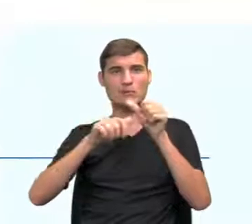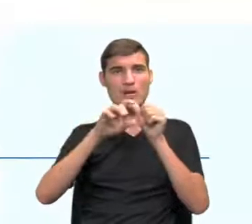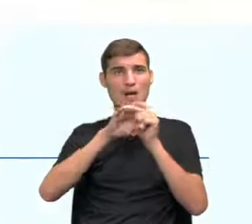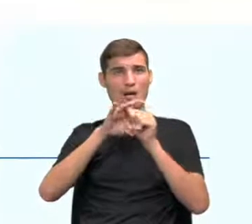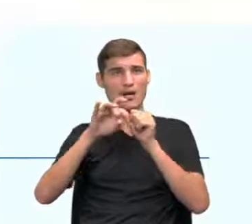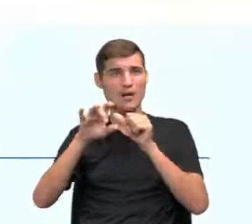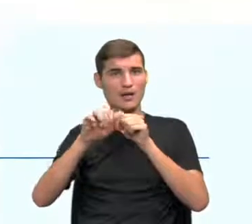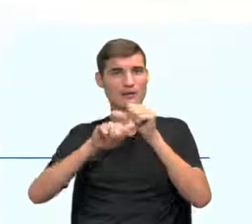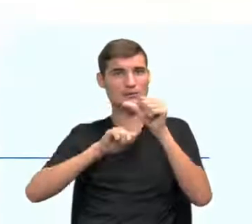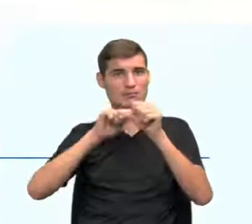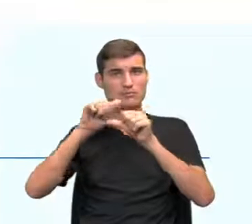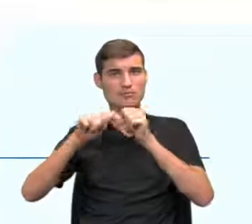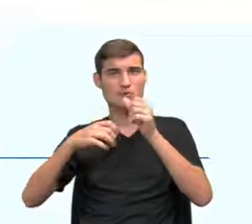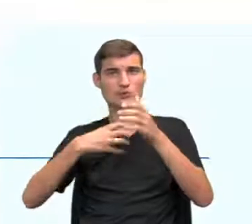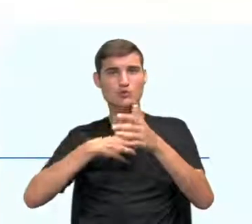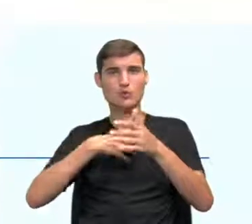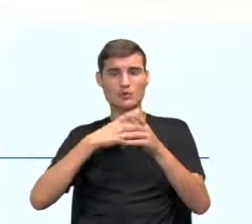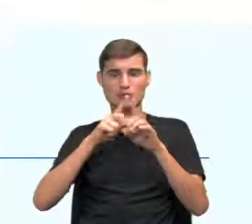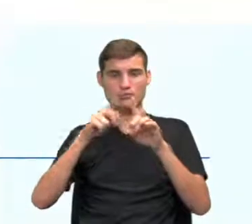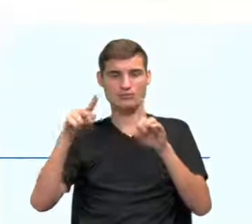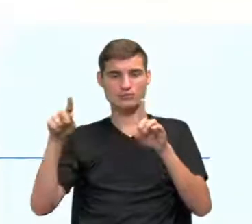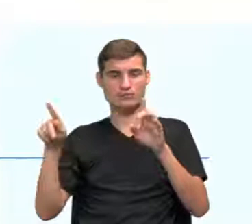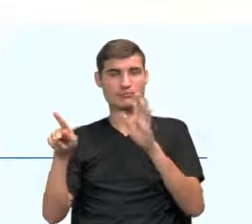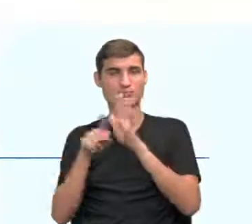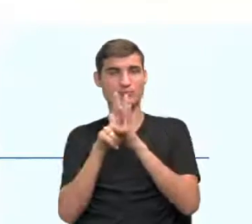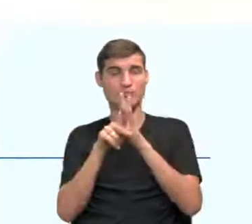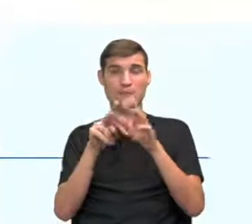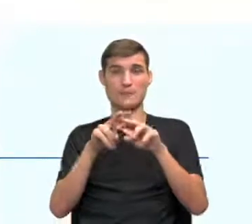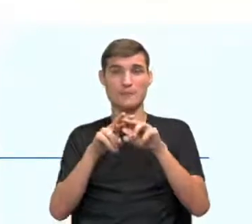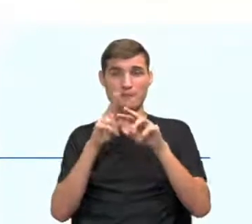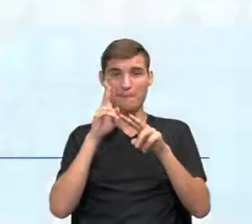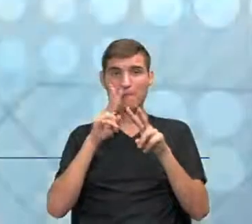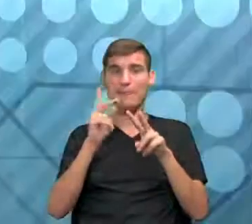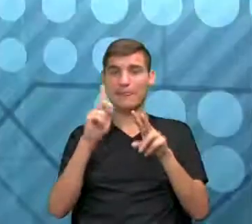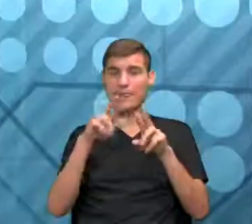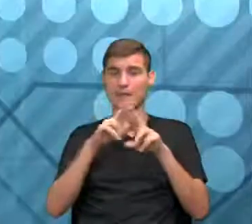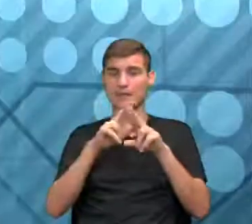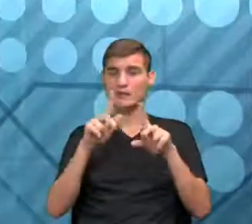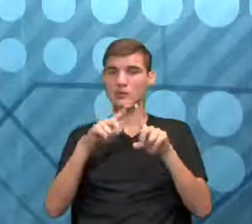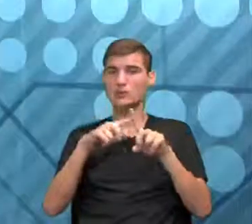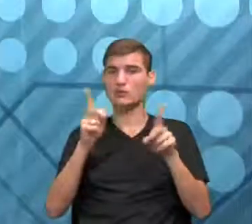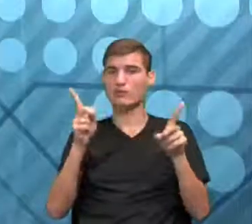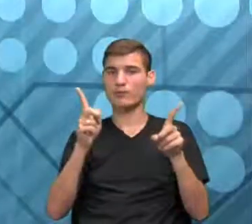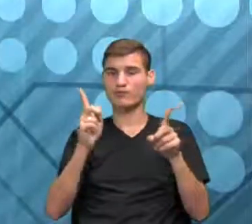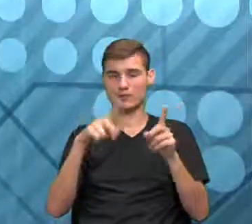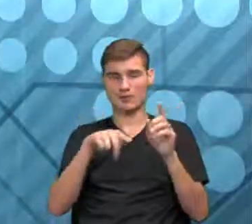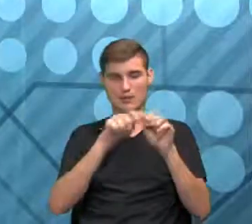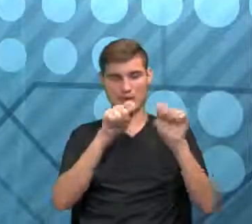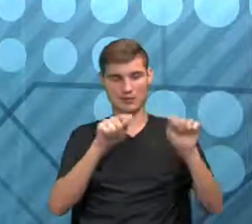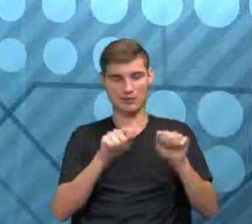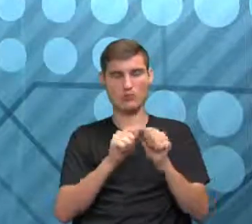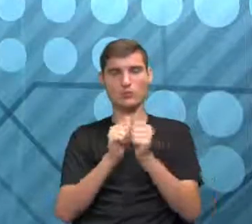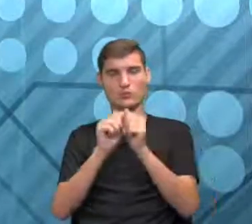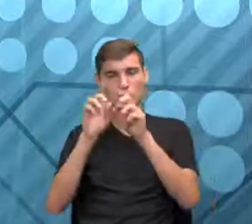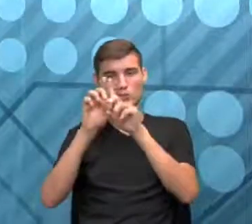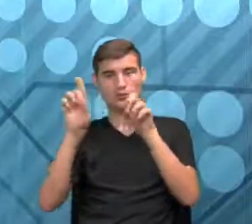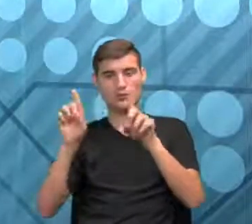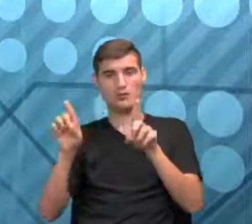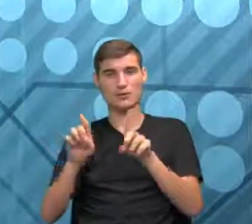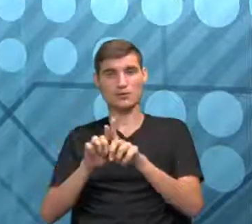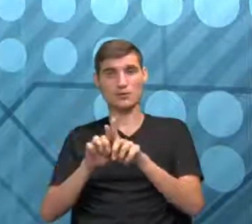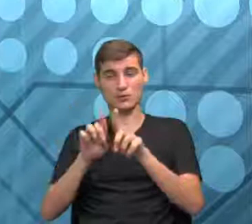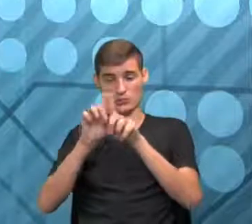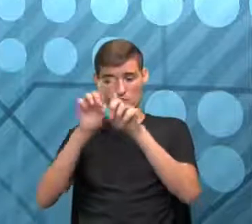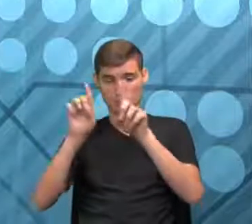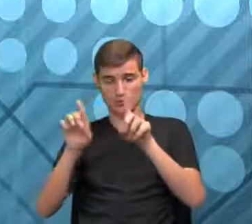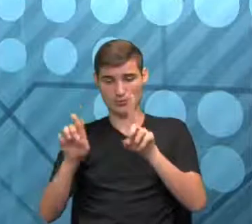uma das minhas transmissões. Então, essa é a diferença entre modulação analógica e modulação digital. Modulação